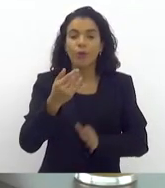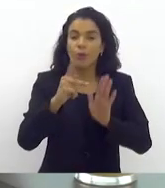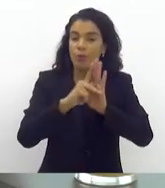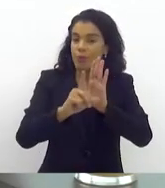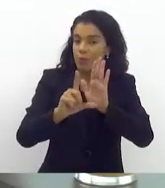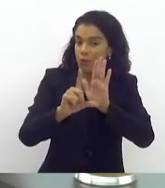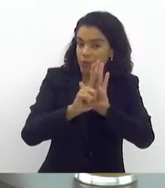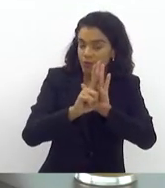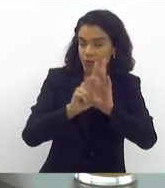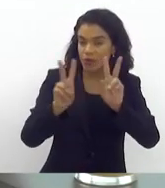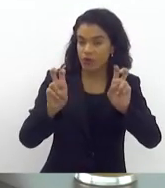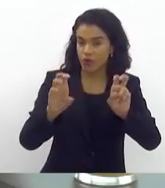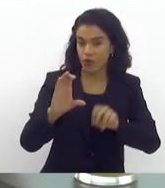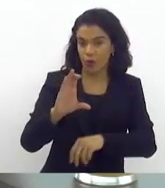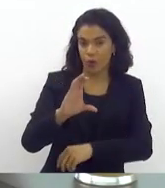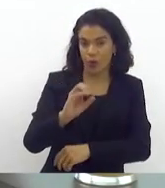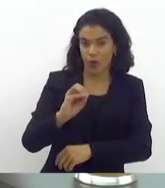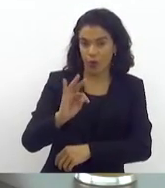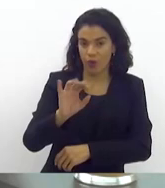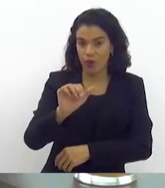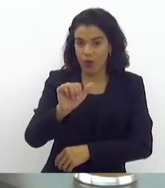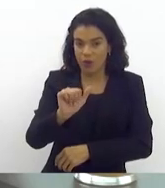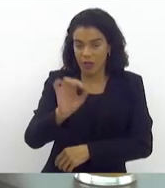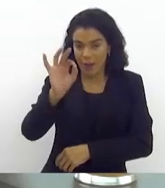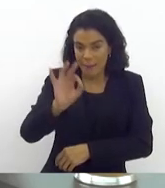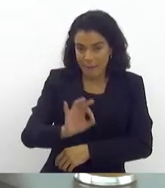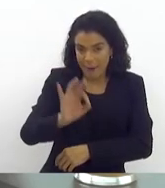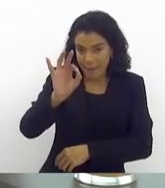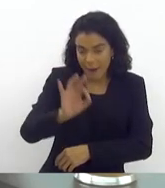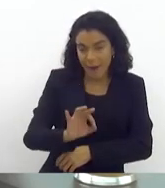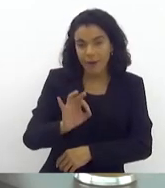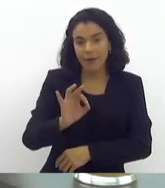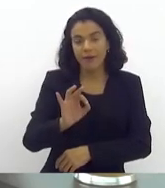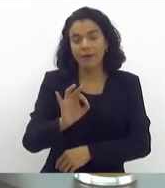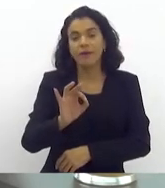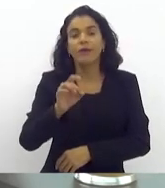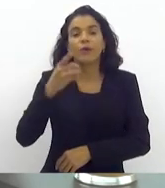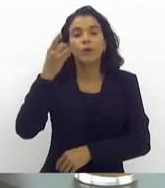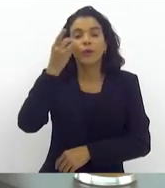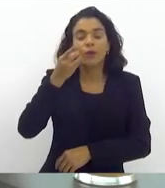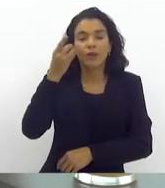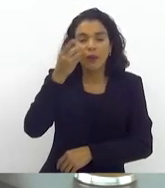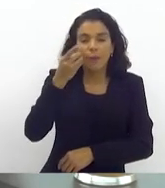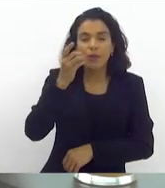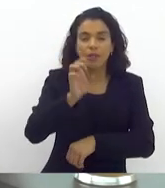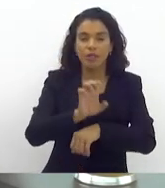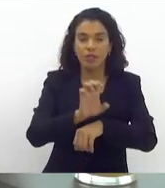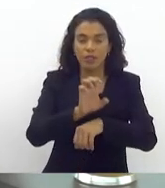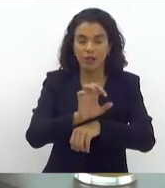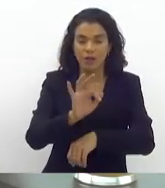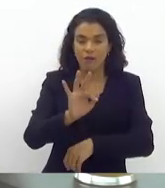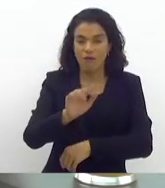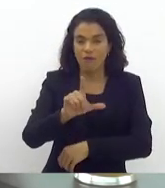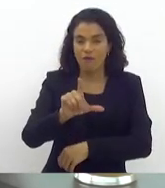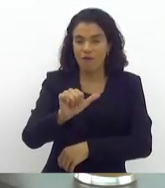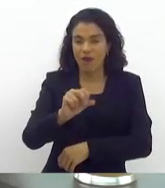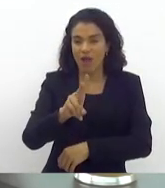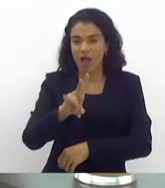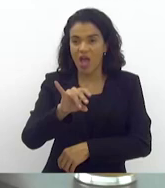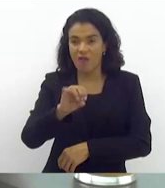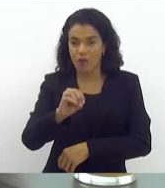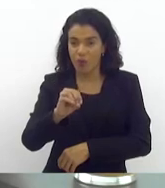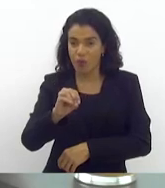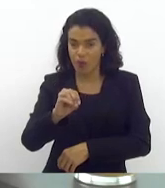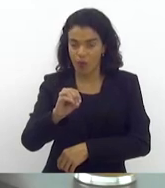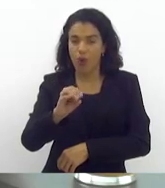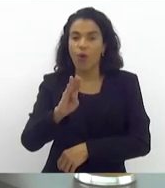projeto de lei de cotas que o deputado estadual Flávio Bolsonaro era contra.